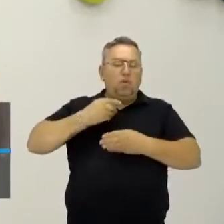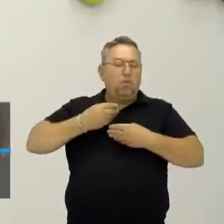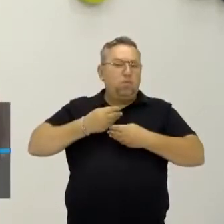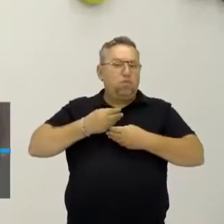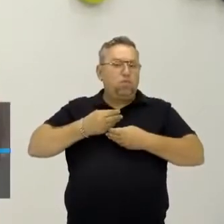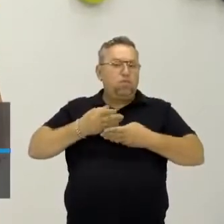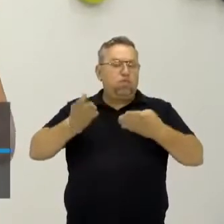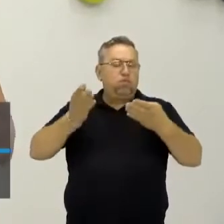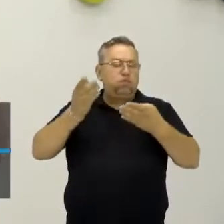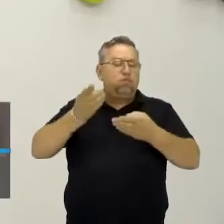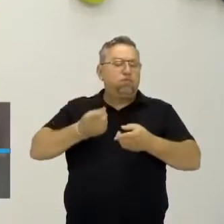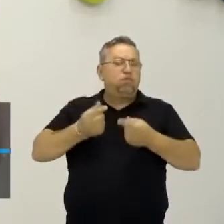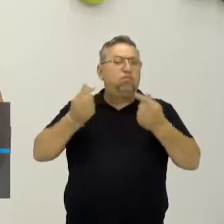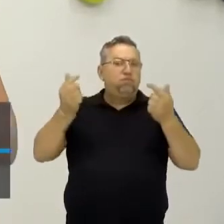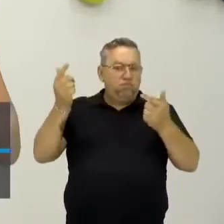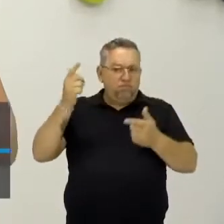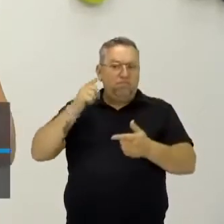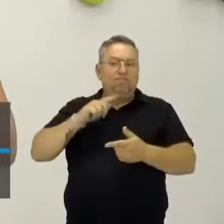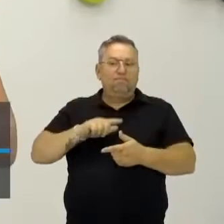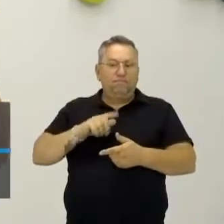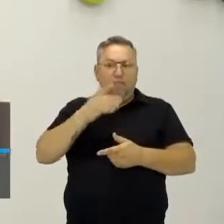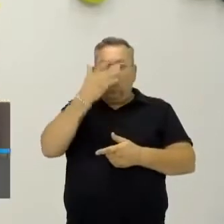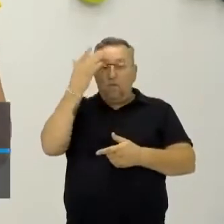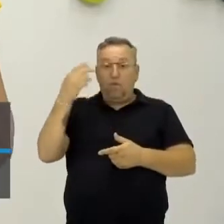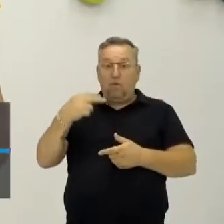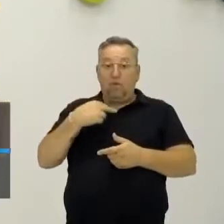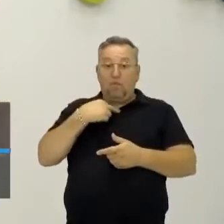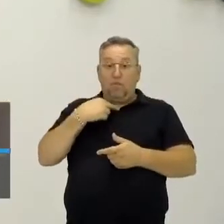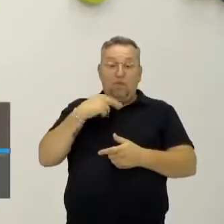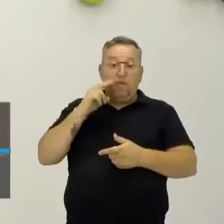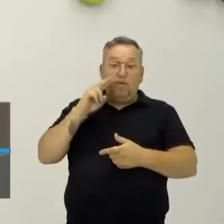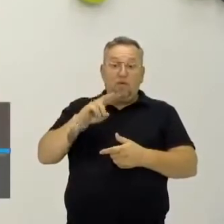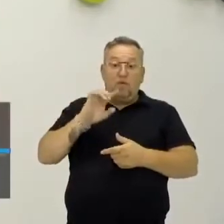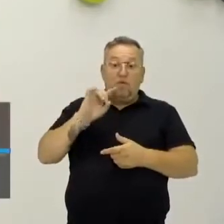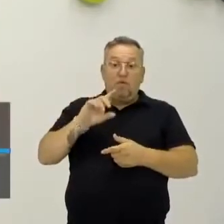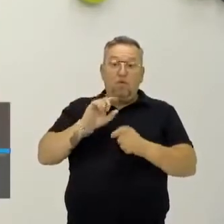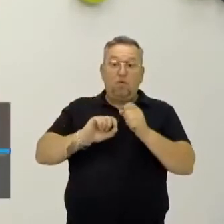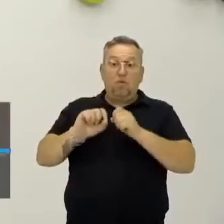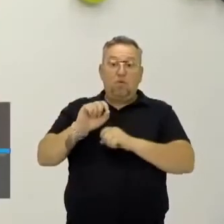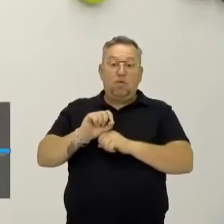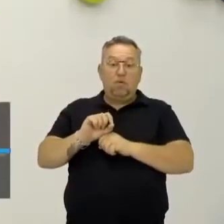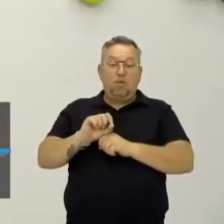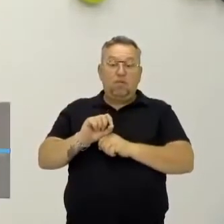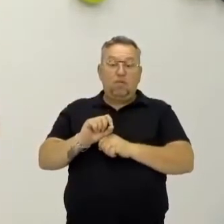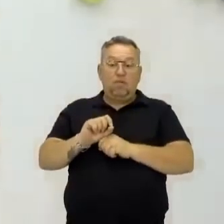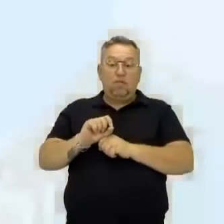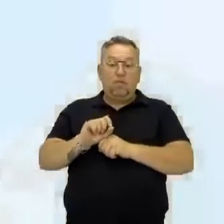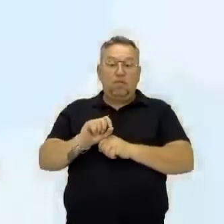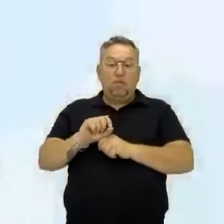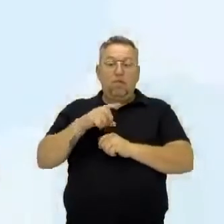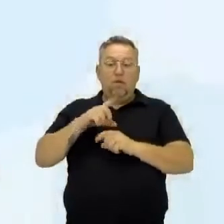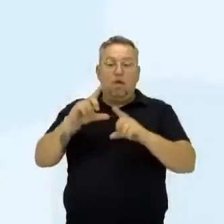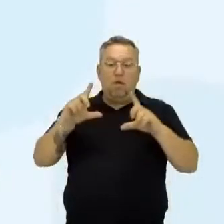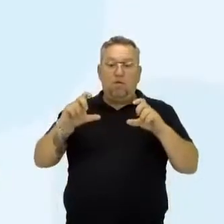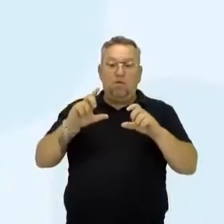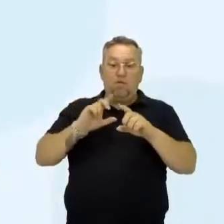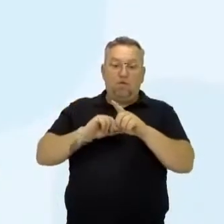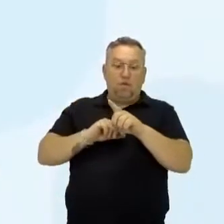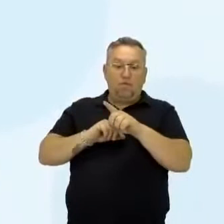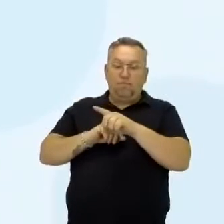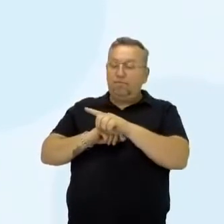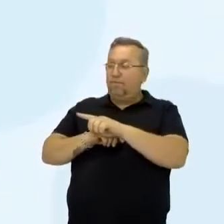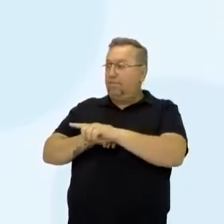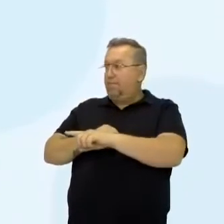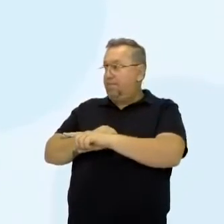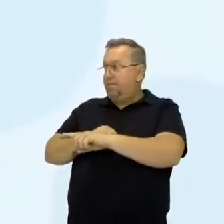riqueza. Então, essas pessoas, elas não podem ser vistas apenas nessa imagem. Então, eu vou colocar novamente a fonte aqui. Eles não são